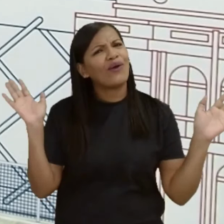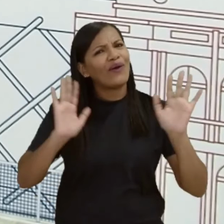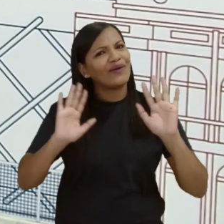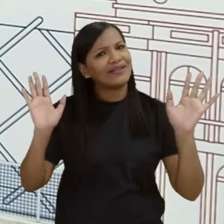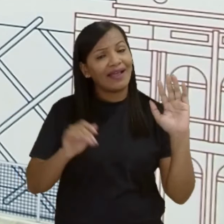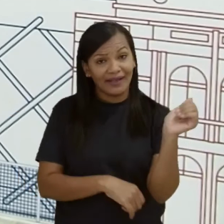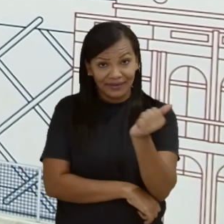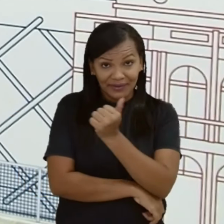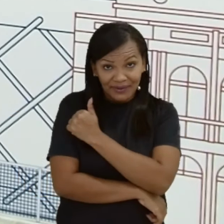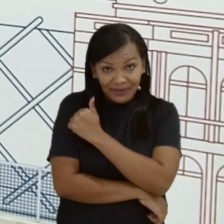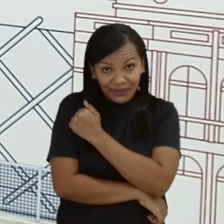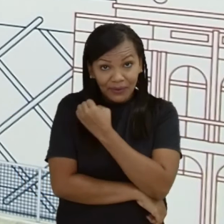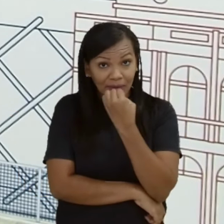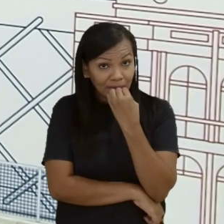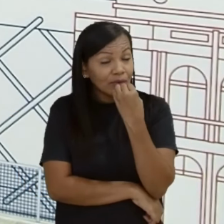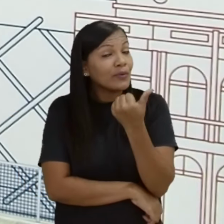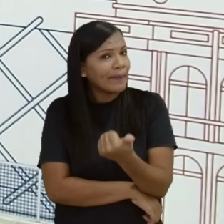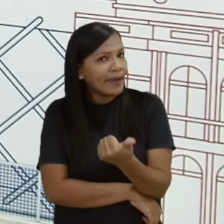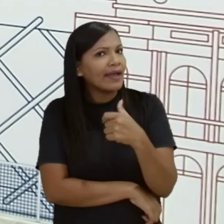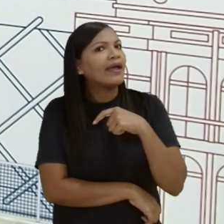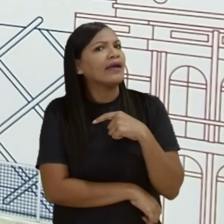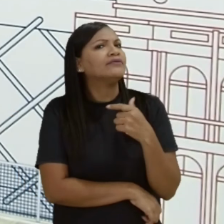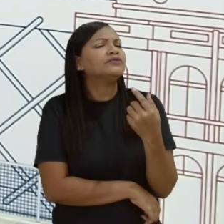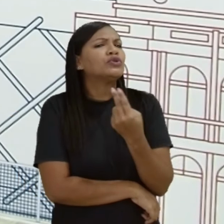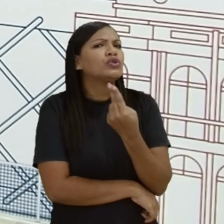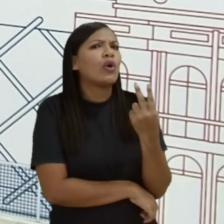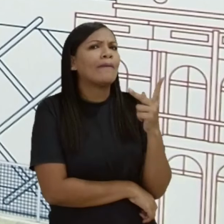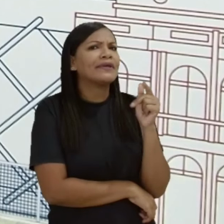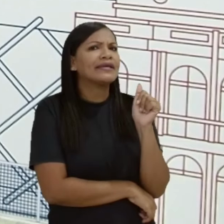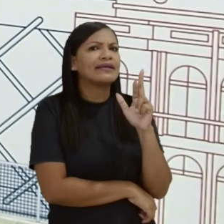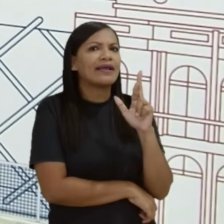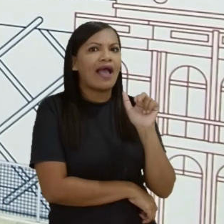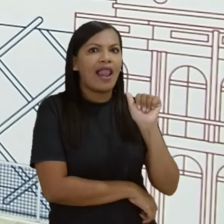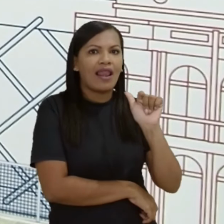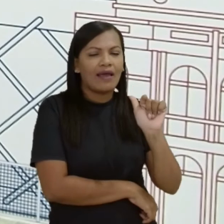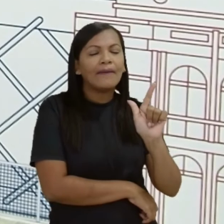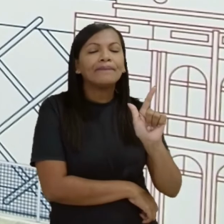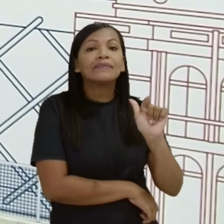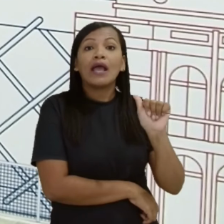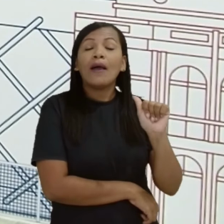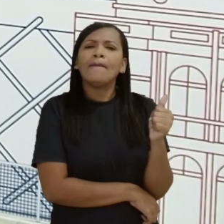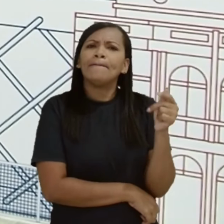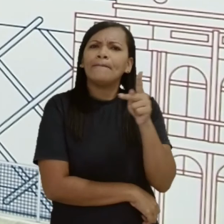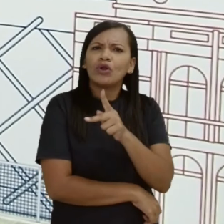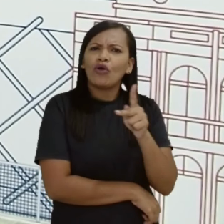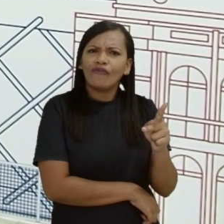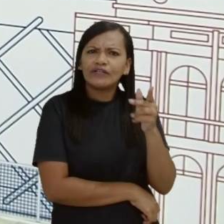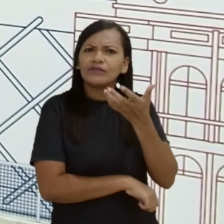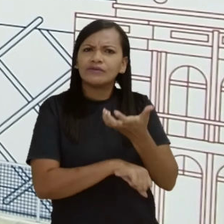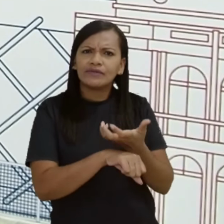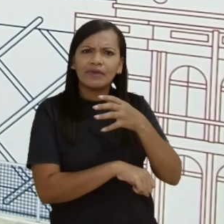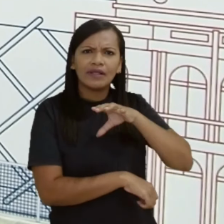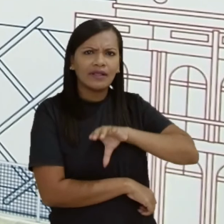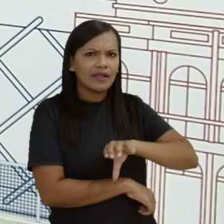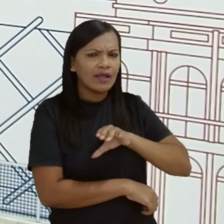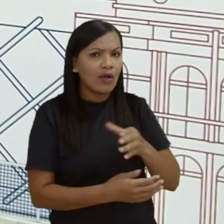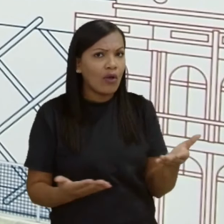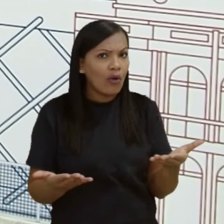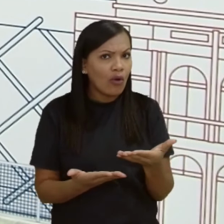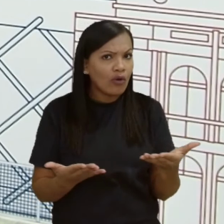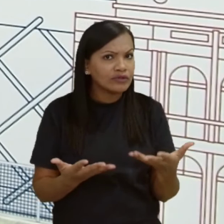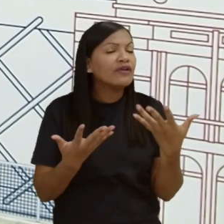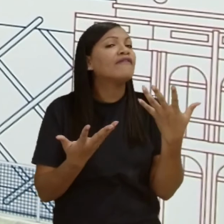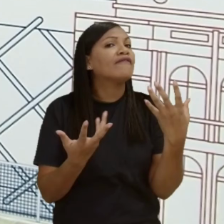Olá, estudante, tudo bem? Eu sou Carla Soatman, professora de língua portuguesa, e hoje nós vamos pegar uma